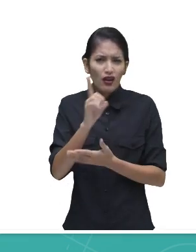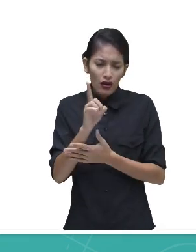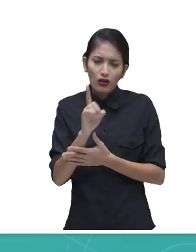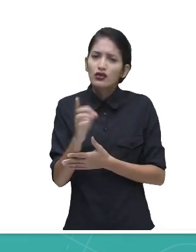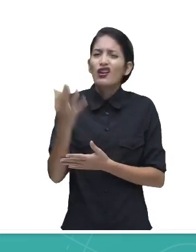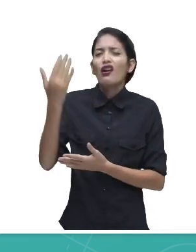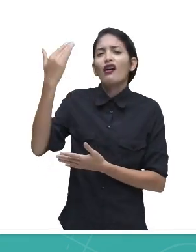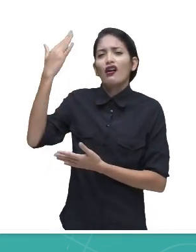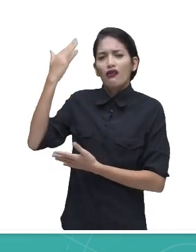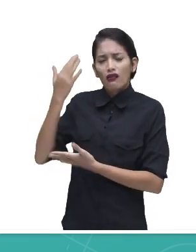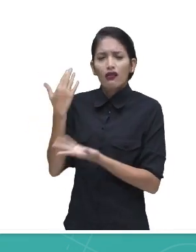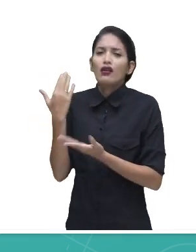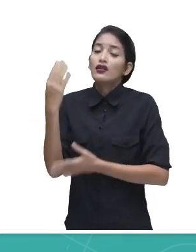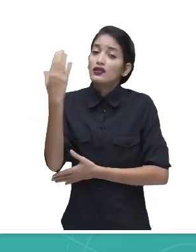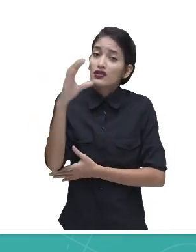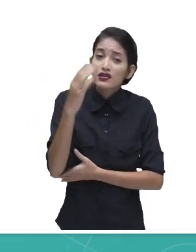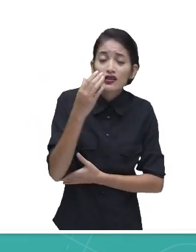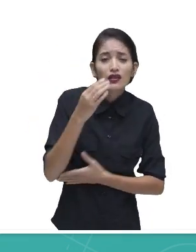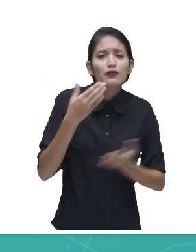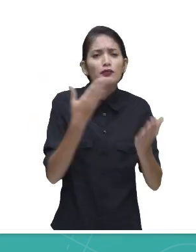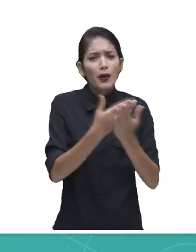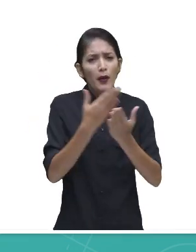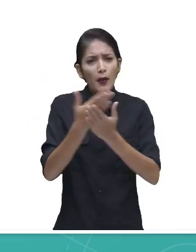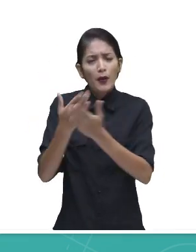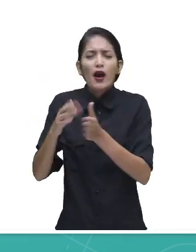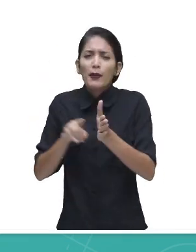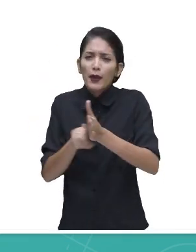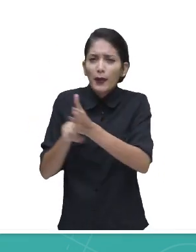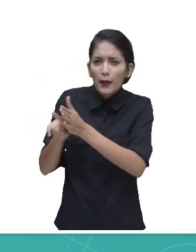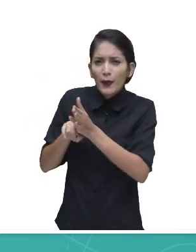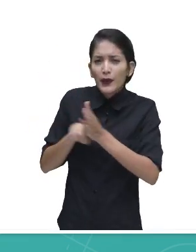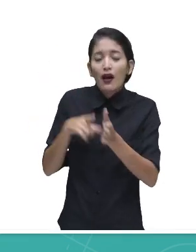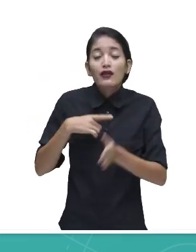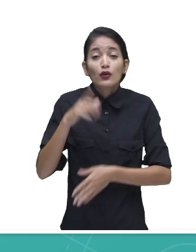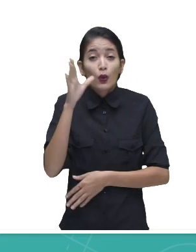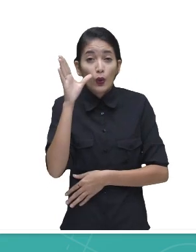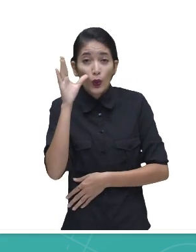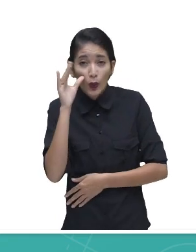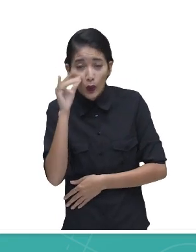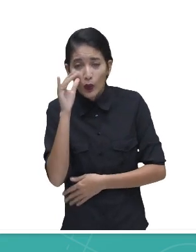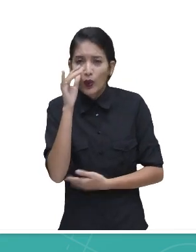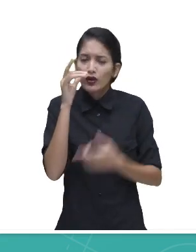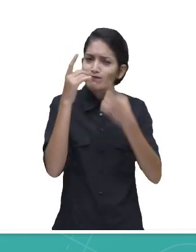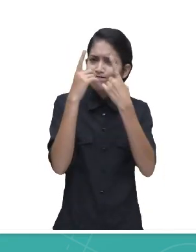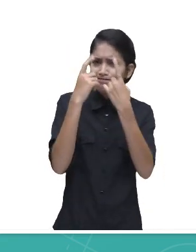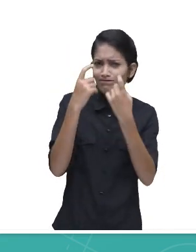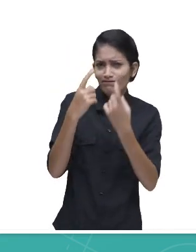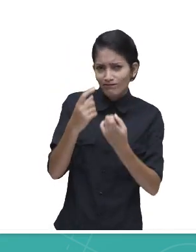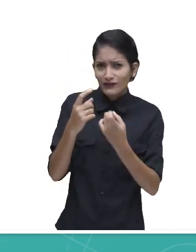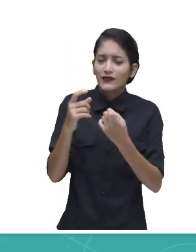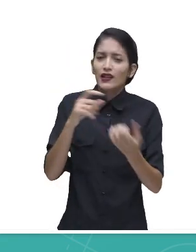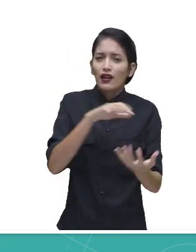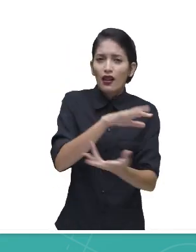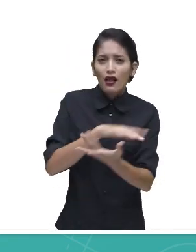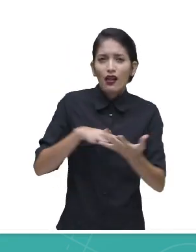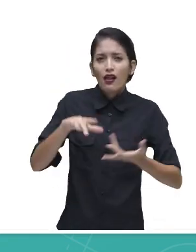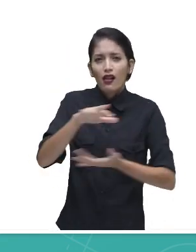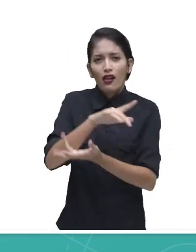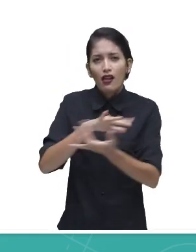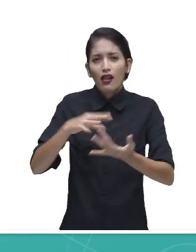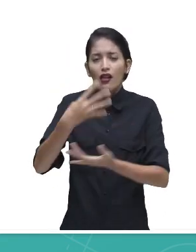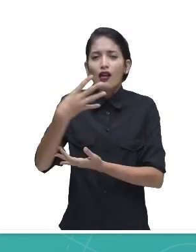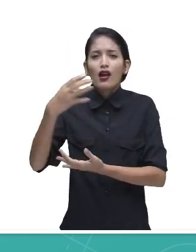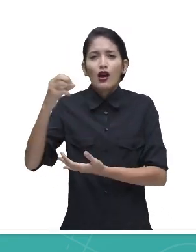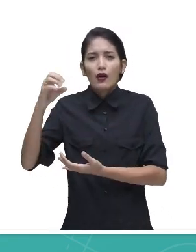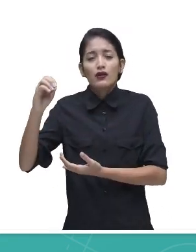lá cientistas, estudiosos que já tinham essa curiosidade, esse interesse pelo universo há 400